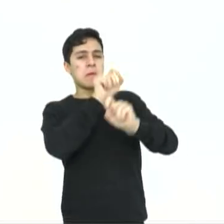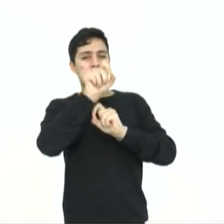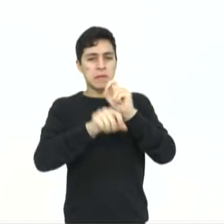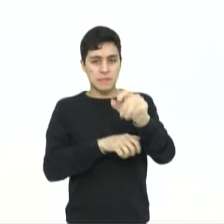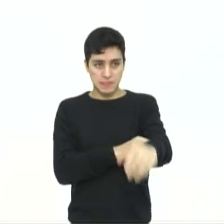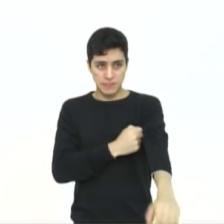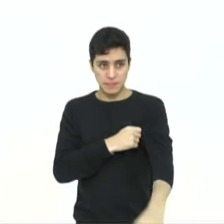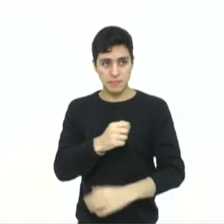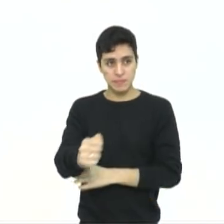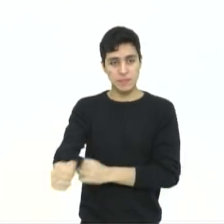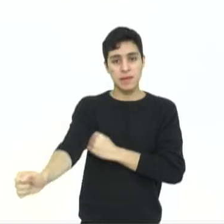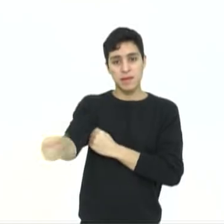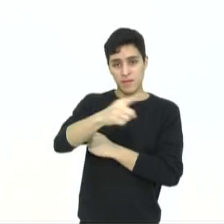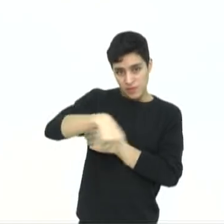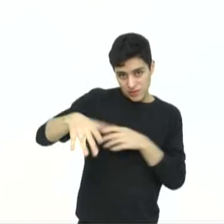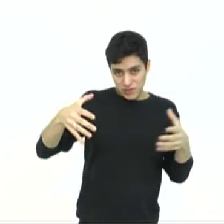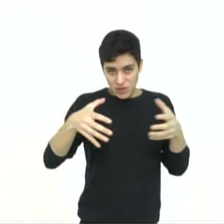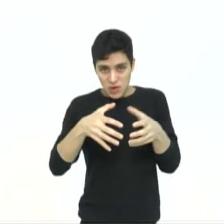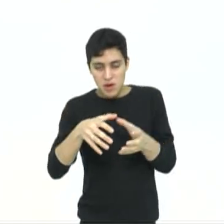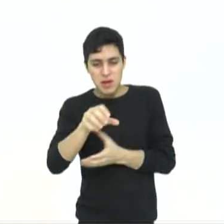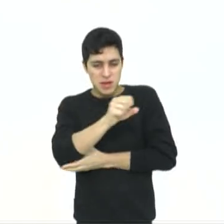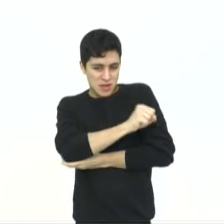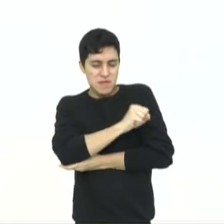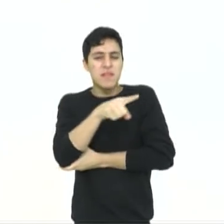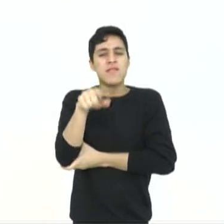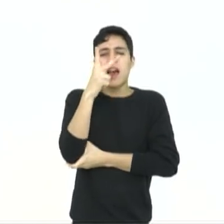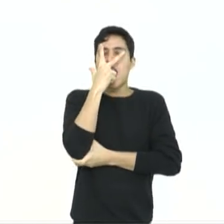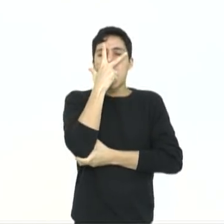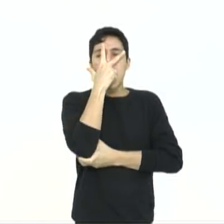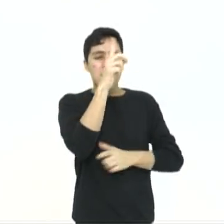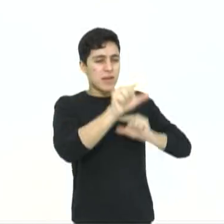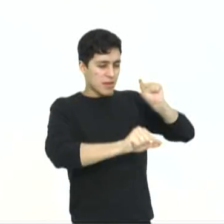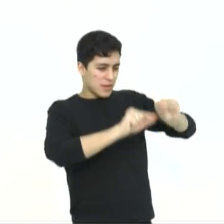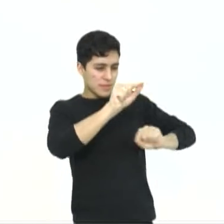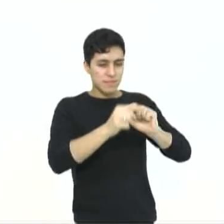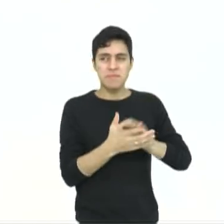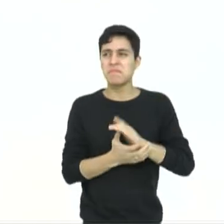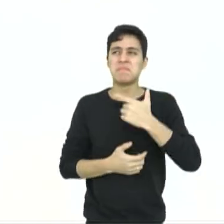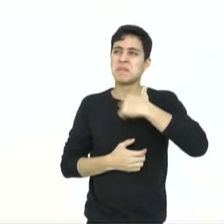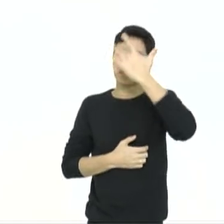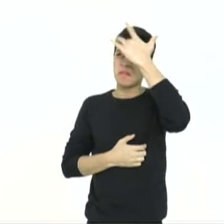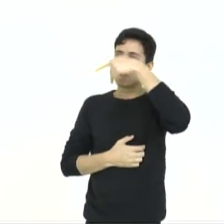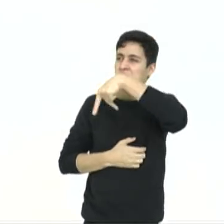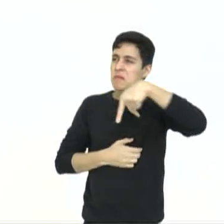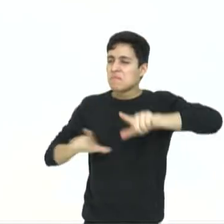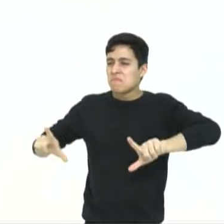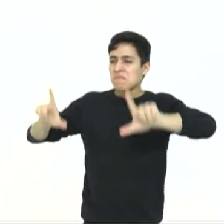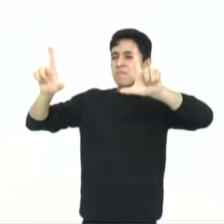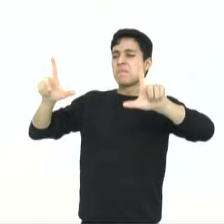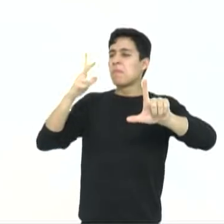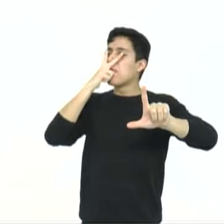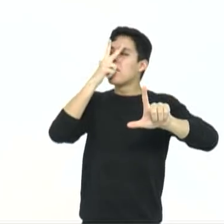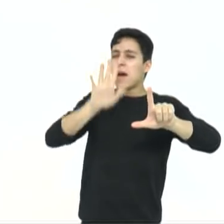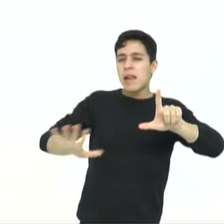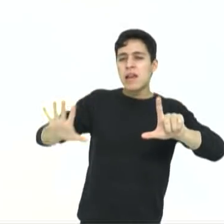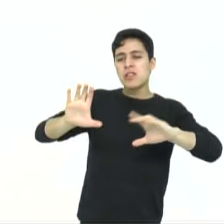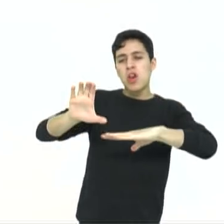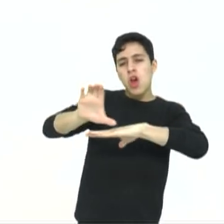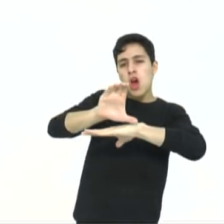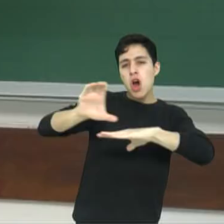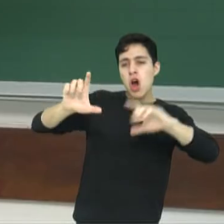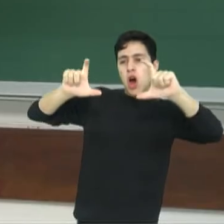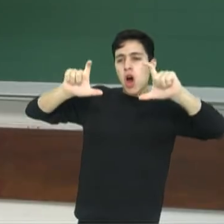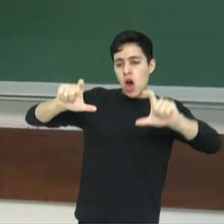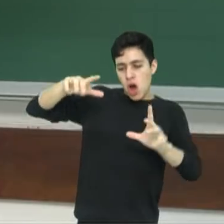Galerinha do oitavo ano, o que vocês acham? Não sei, professor. Parece o continente africano,